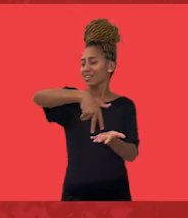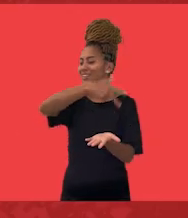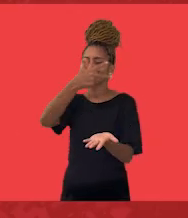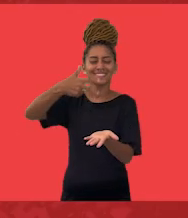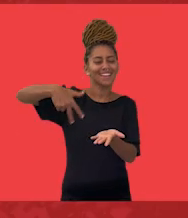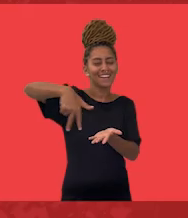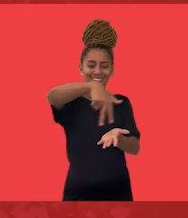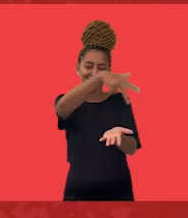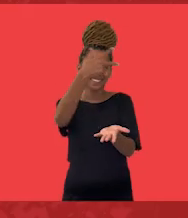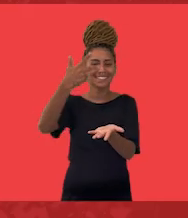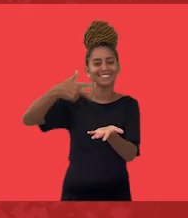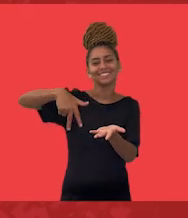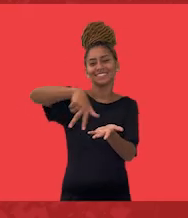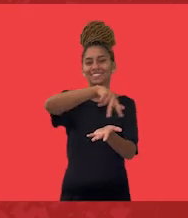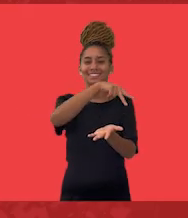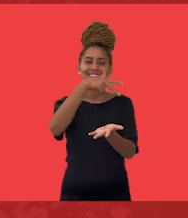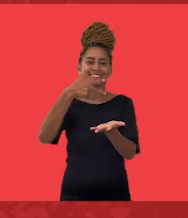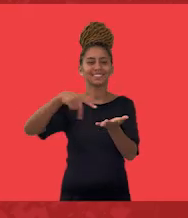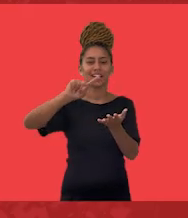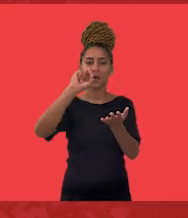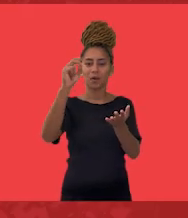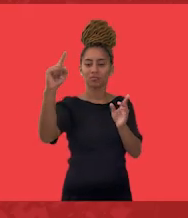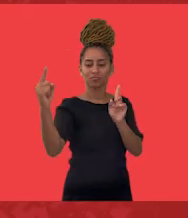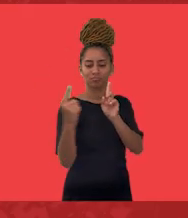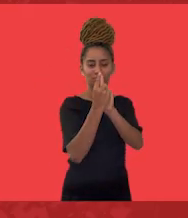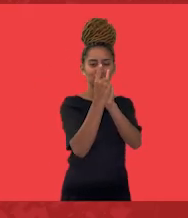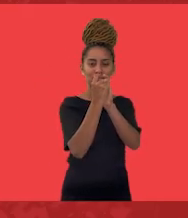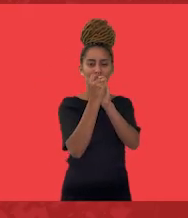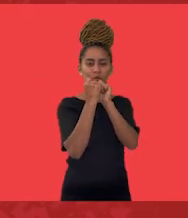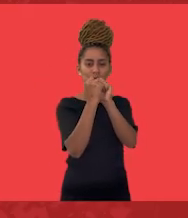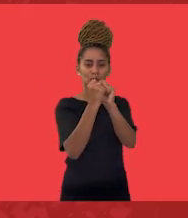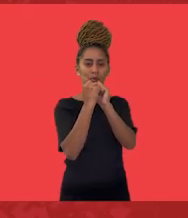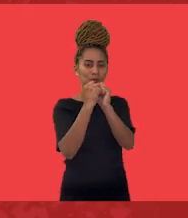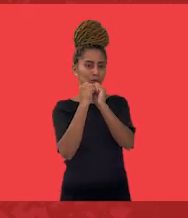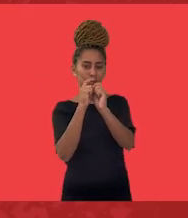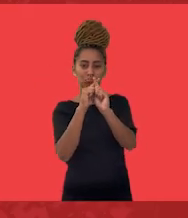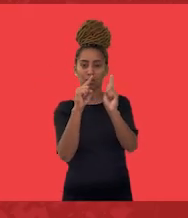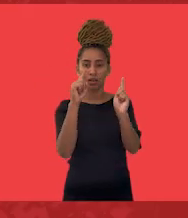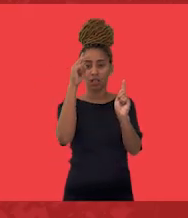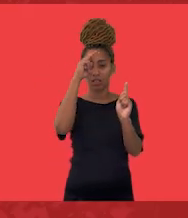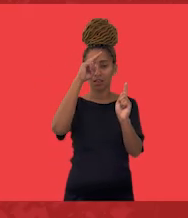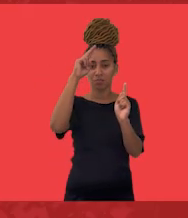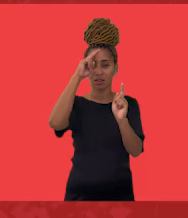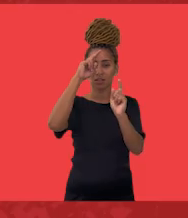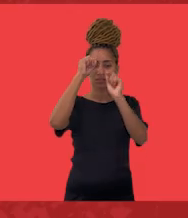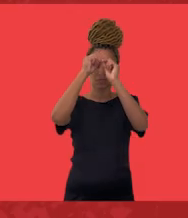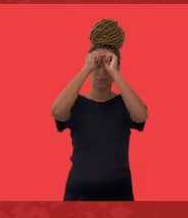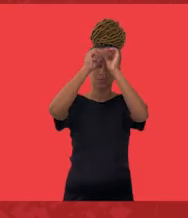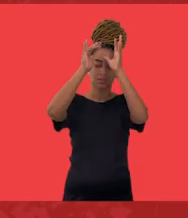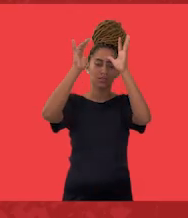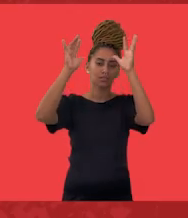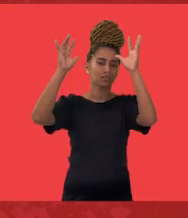dormir tranquila ou pegar o próximo trem rumo à cidade das vergonhas